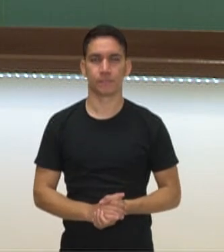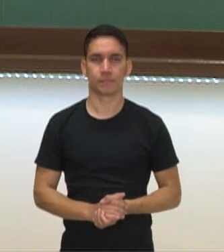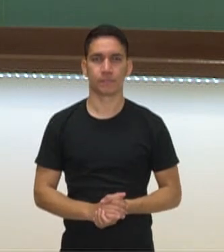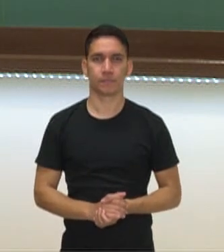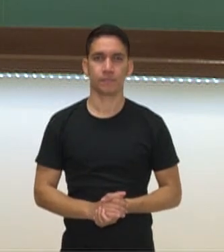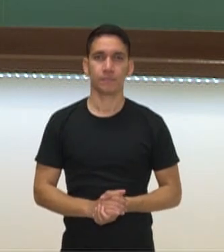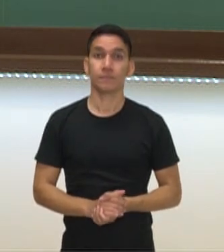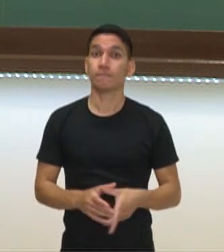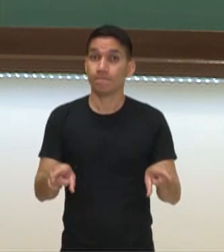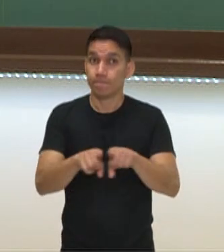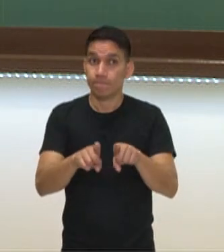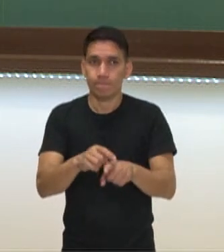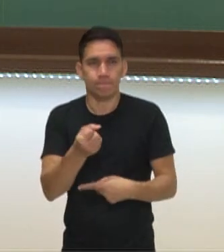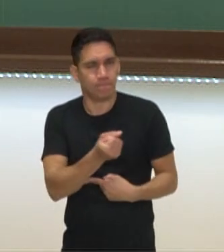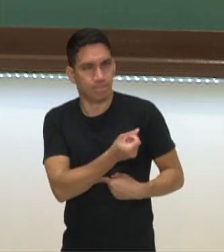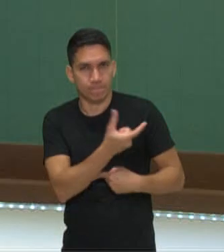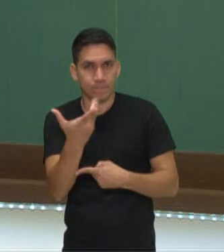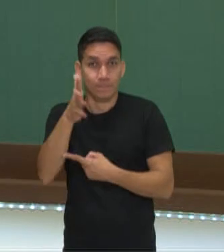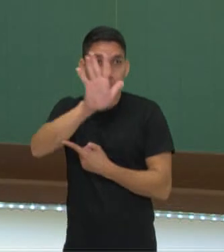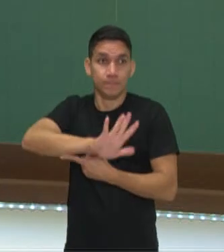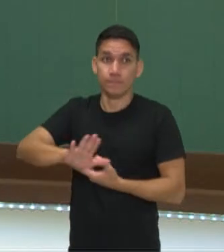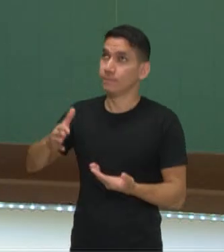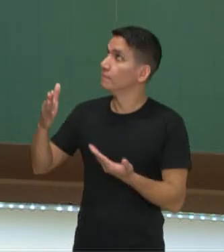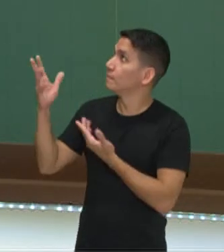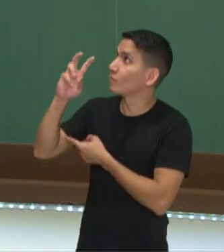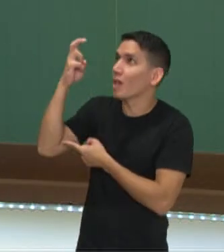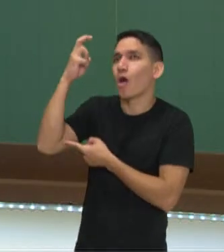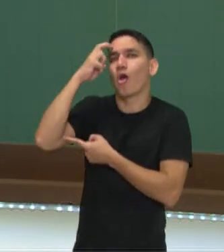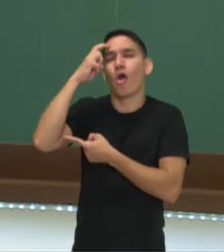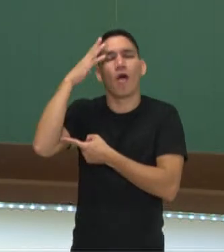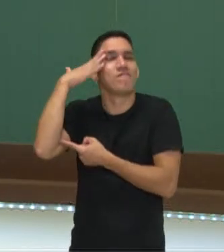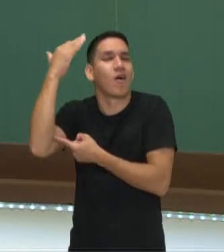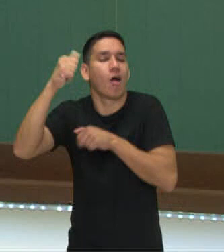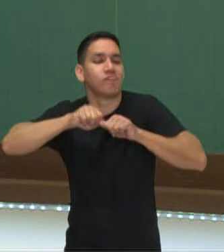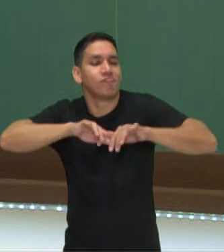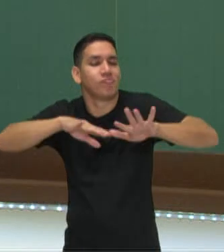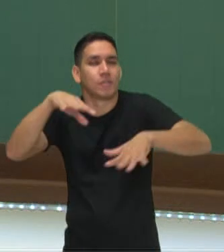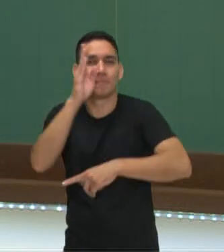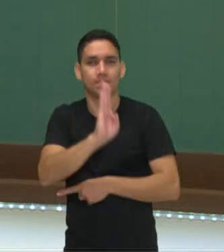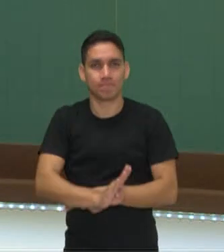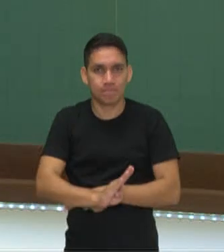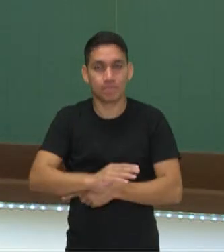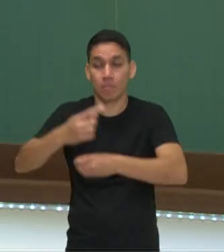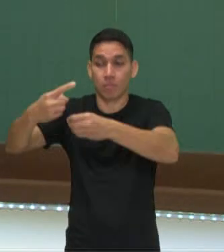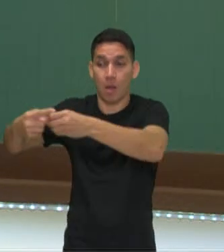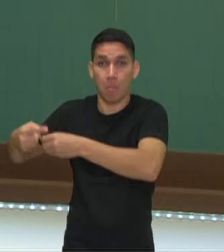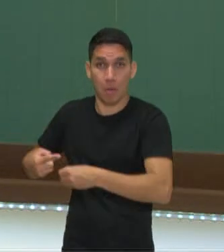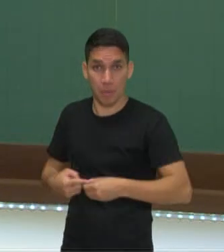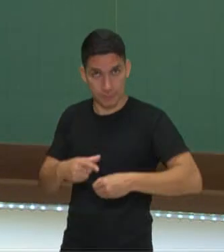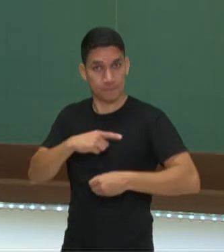Temos também algumas imagens aqui, né, de cultura popular brasileira no espaço urbano.